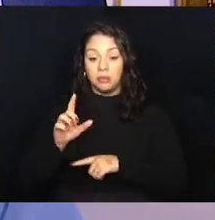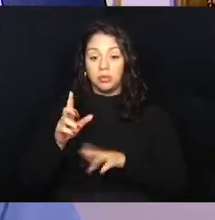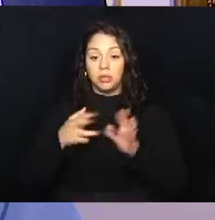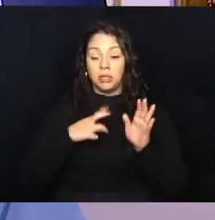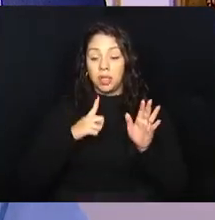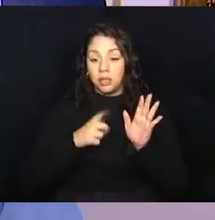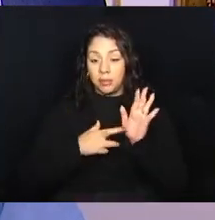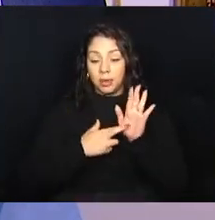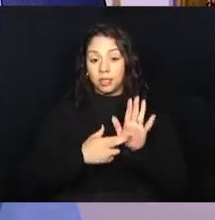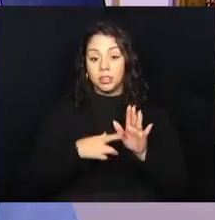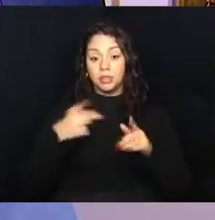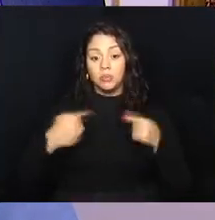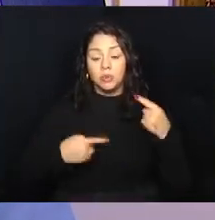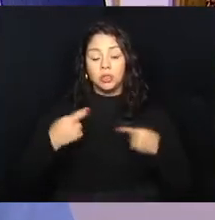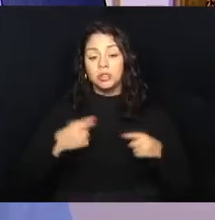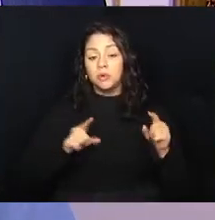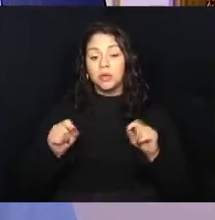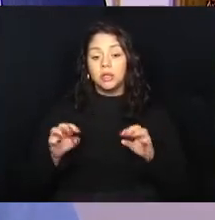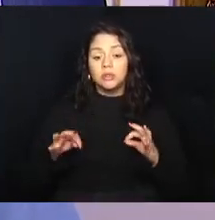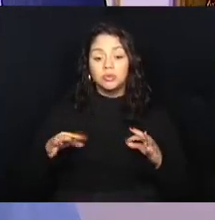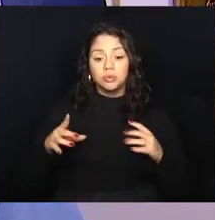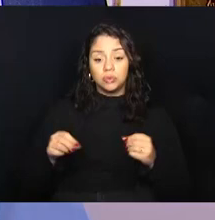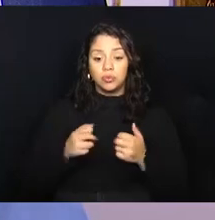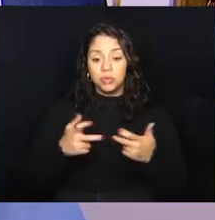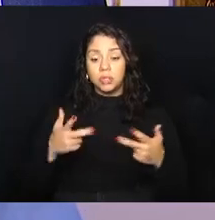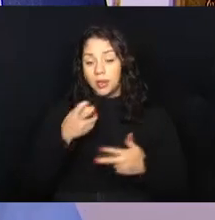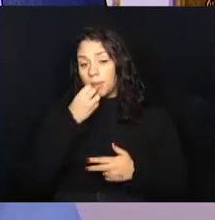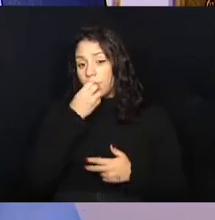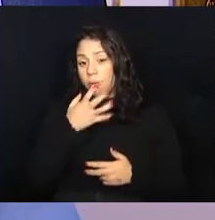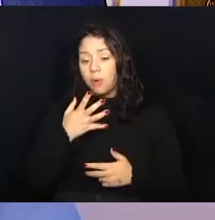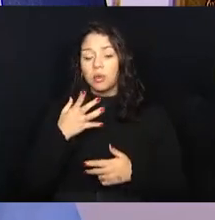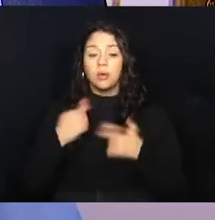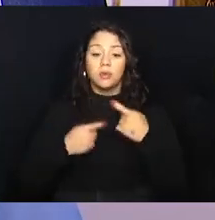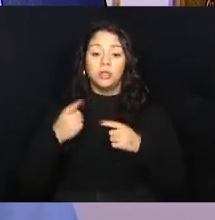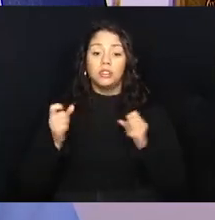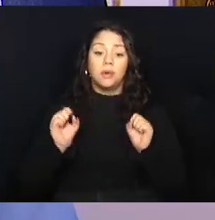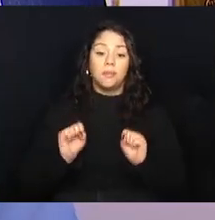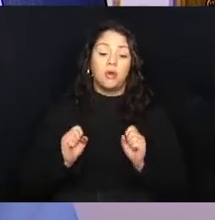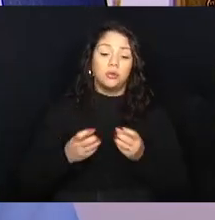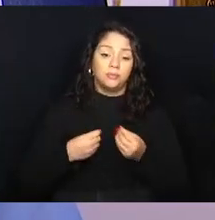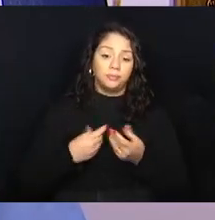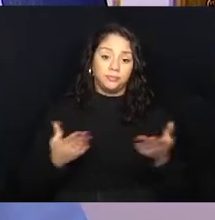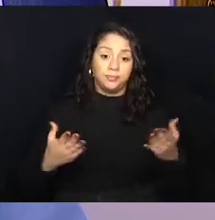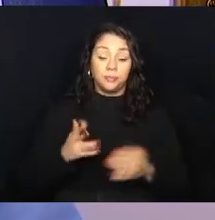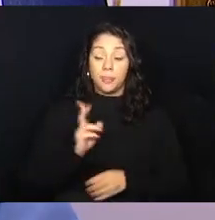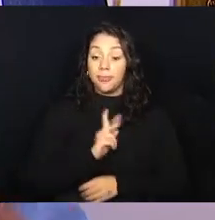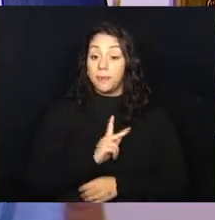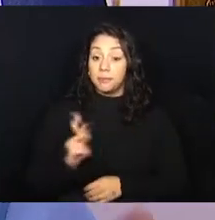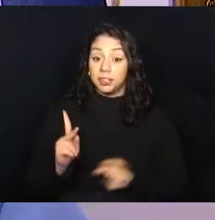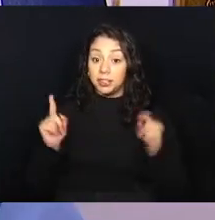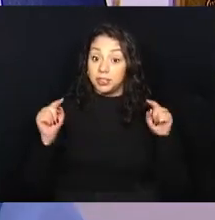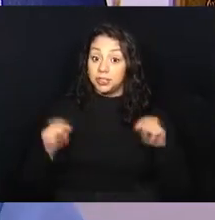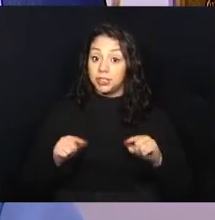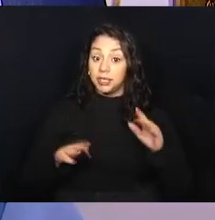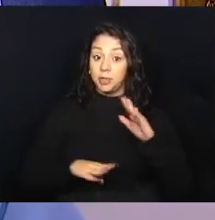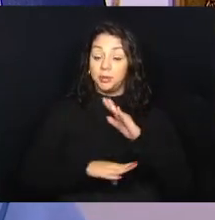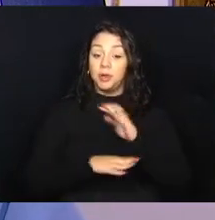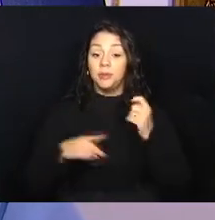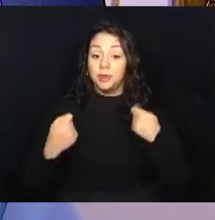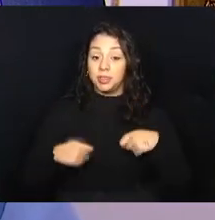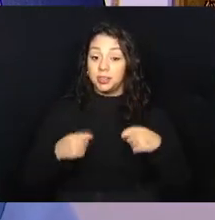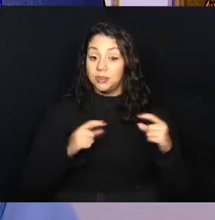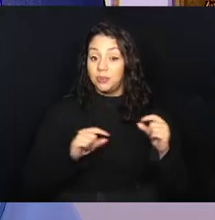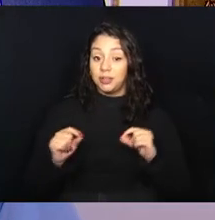ela representa a politicamente é tudo que bom a política pode oferecer e presidir essa